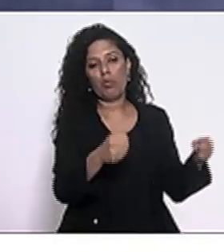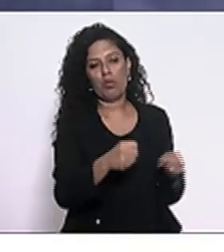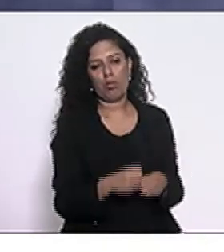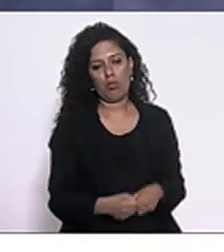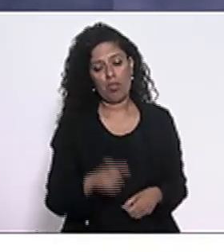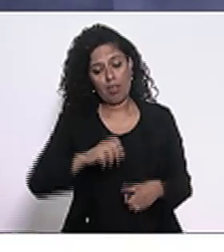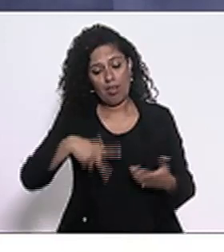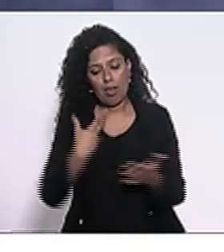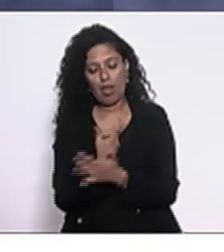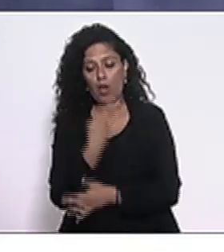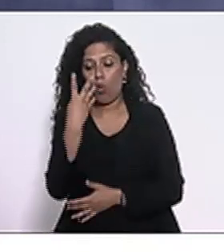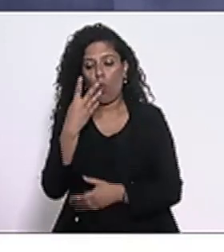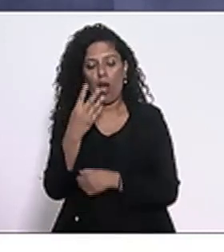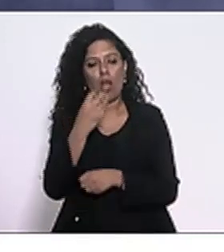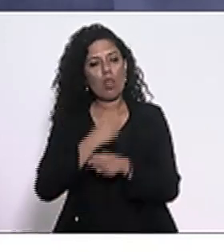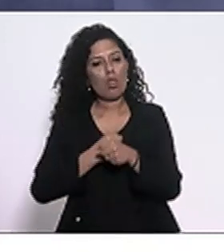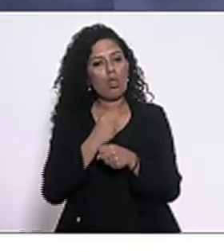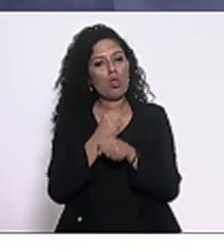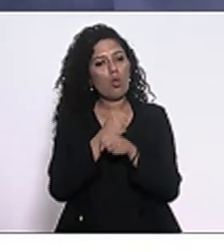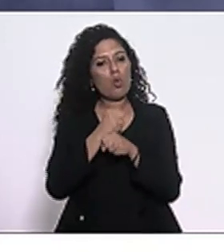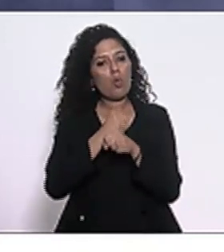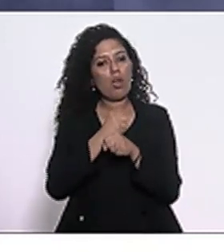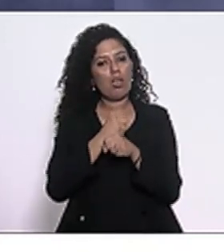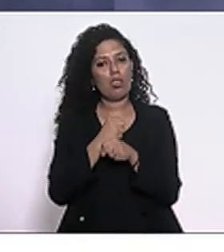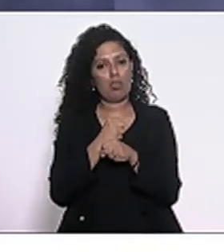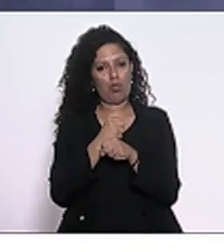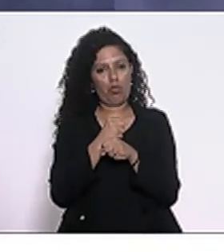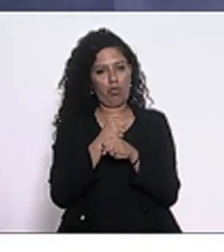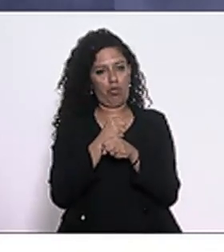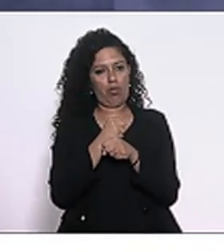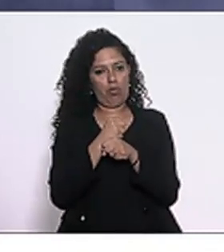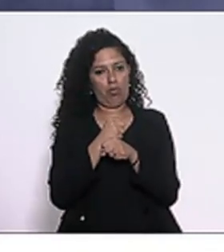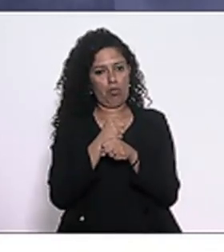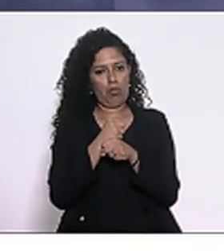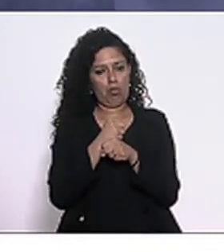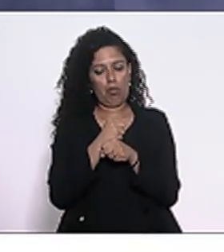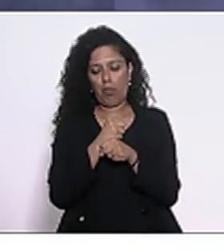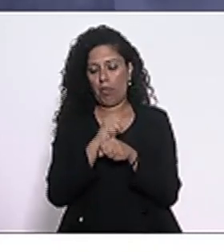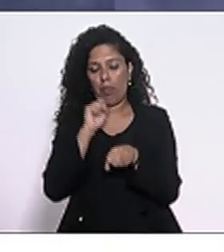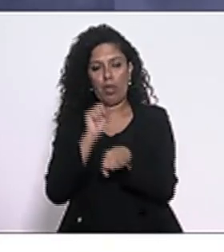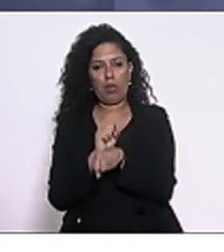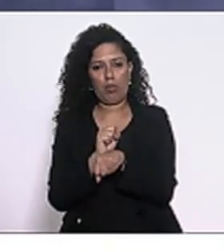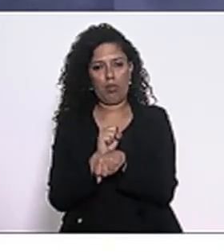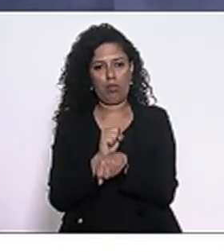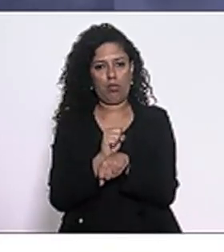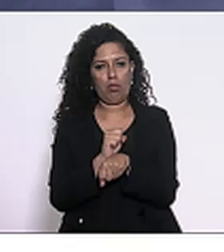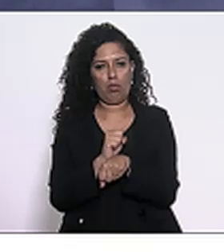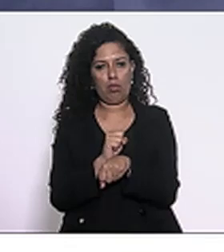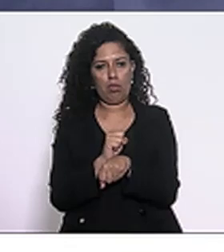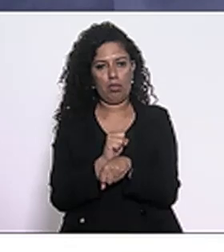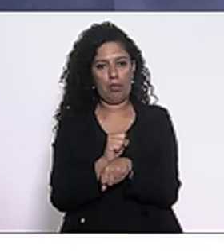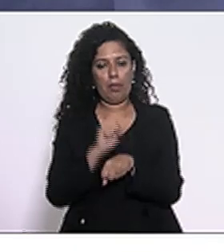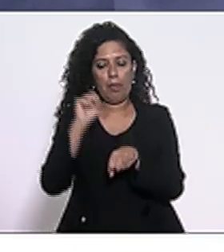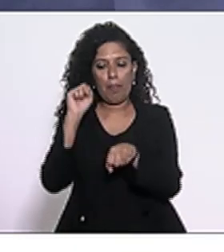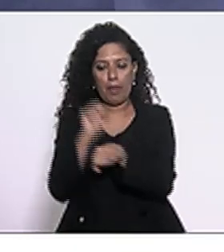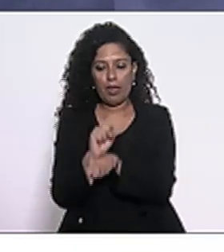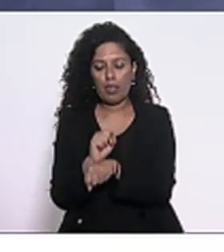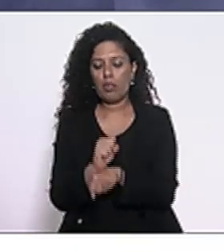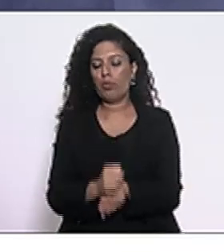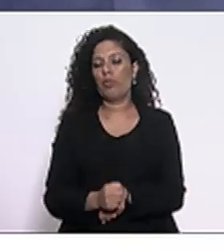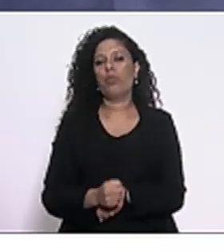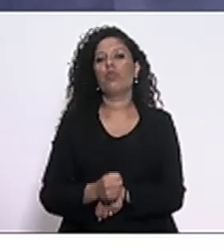anos jogados fora, em que a gente sai do Banejão, vai para a Glória, a um prédio alugado a R$330 mil por